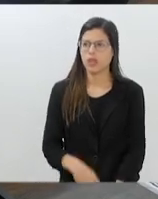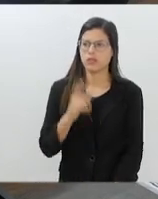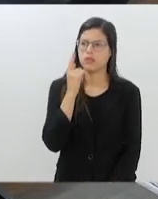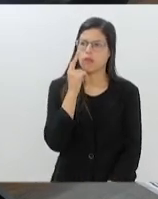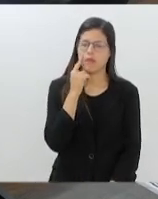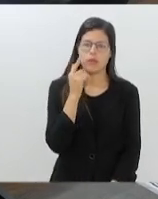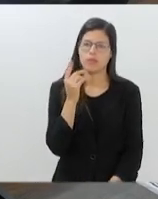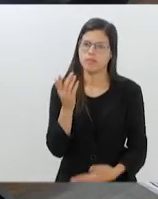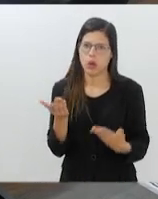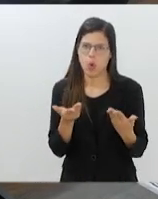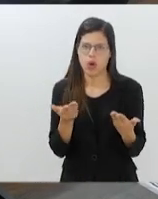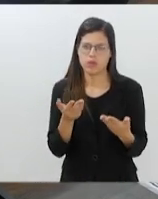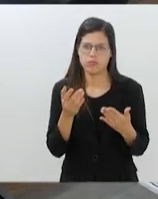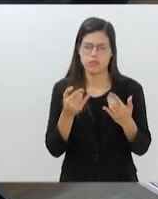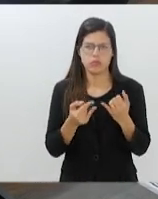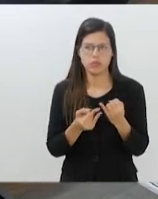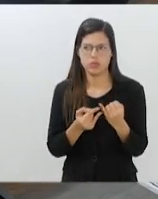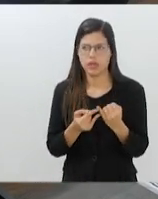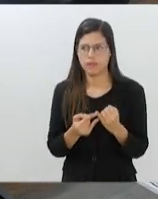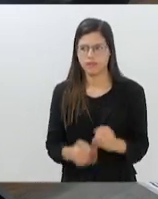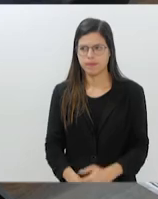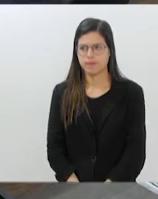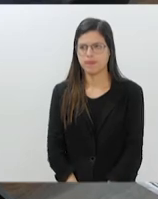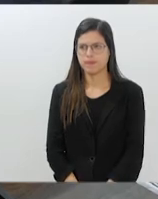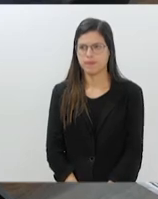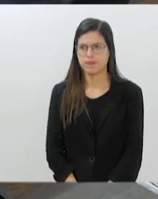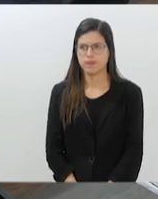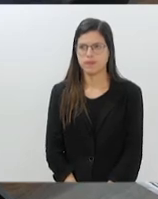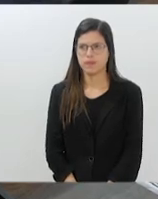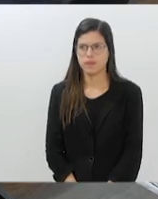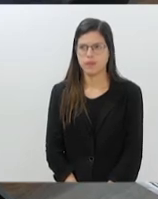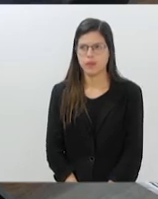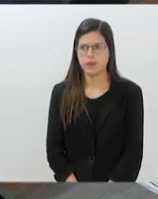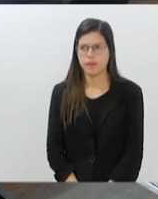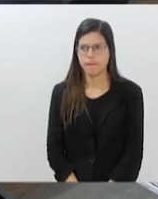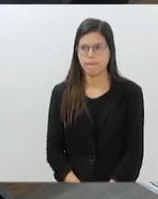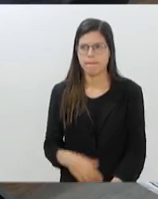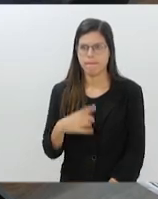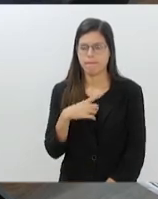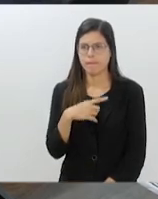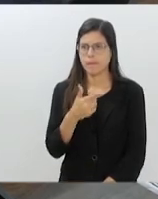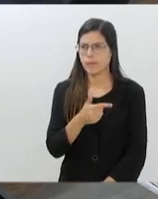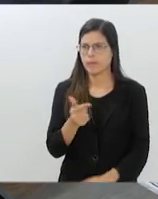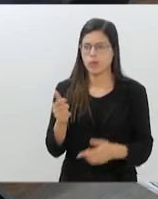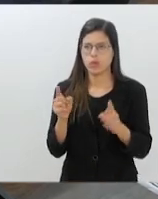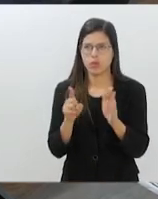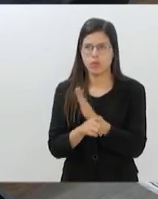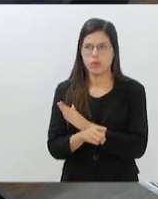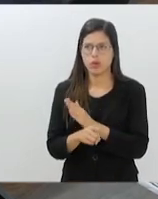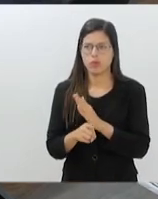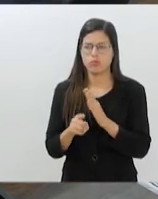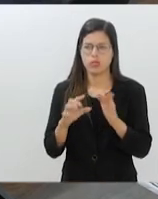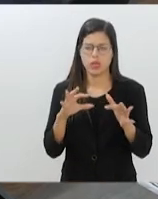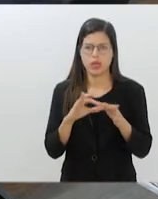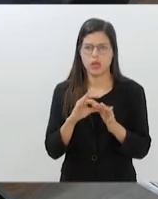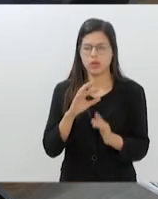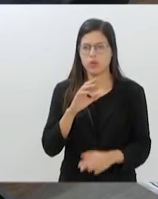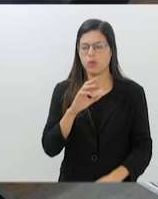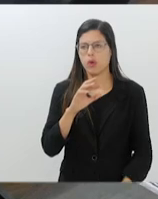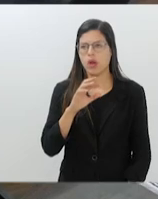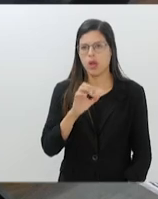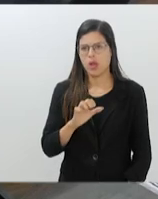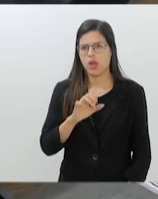no sei a gente vai ver agora eu tenho outra pergunta pra senhora em relação também a essa questão de SG Presidente sim tem